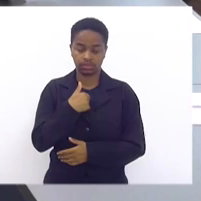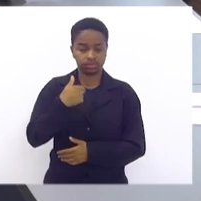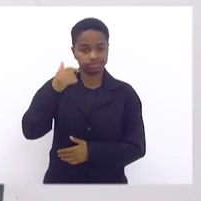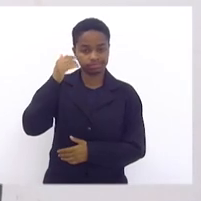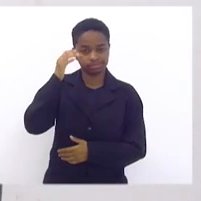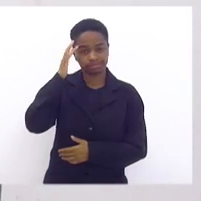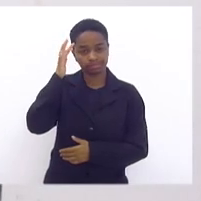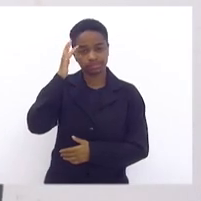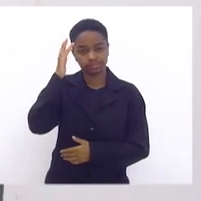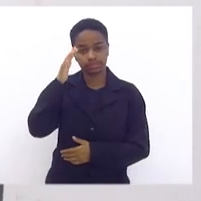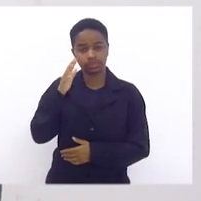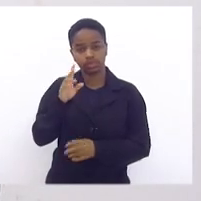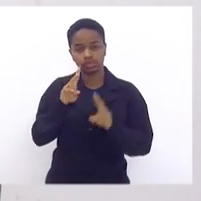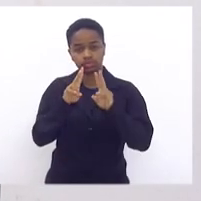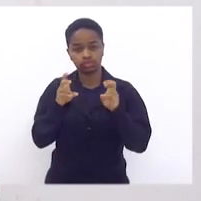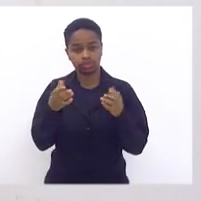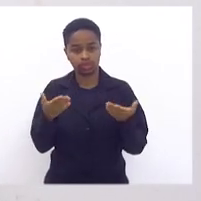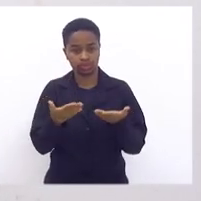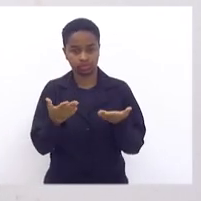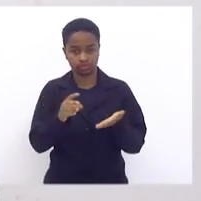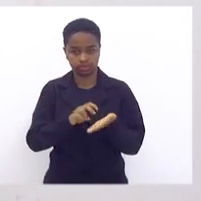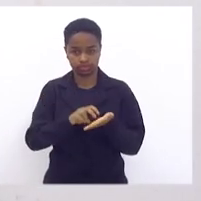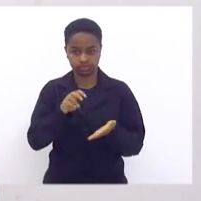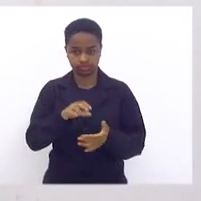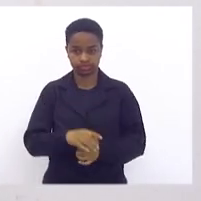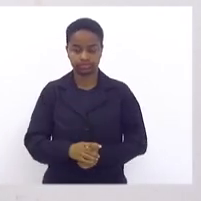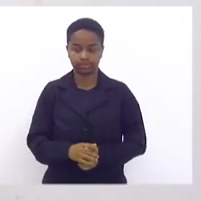reflexão sobre essa manhã de hoje.